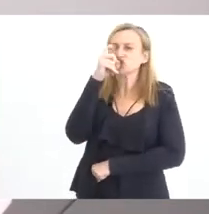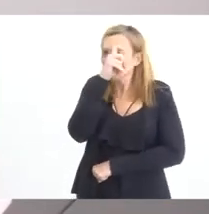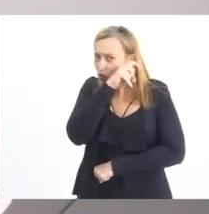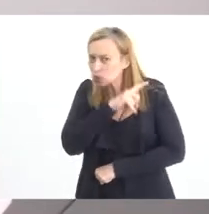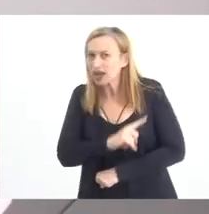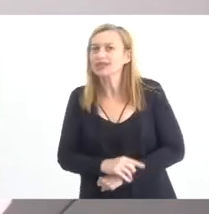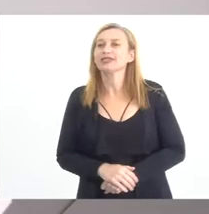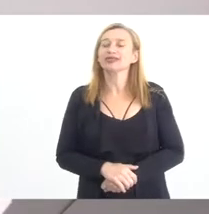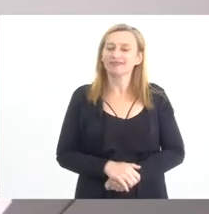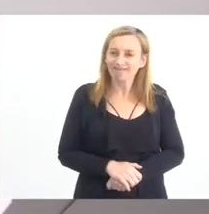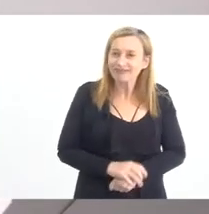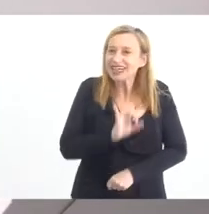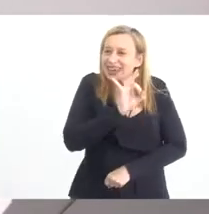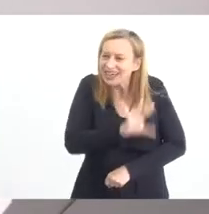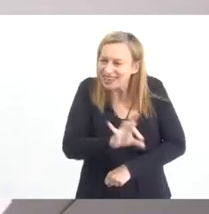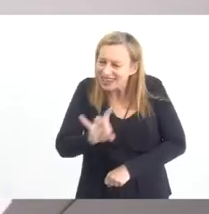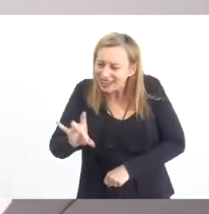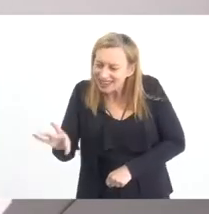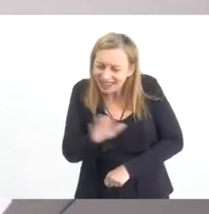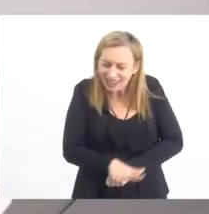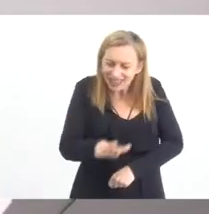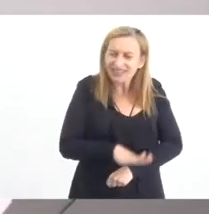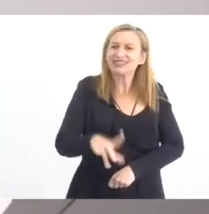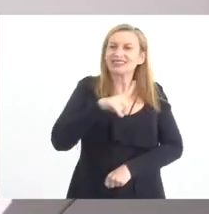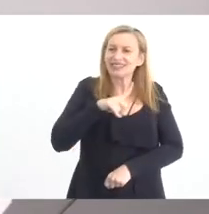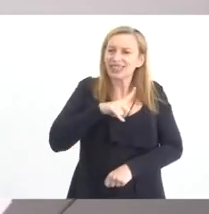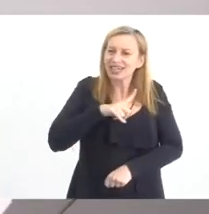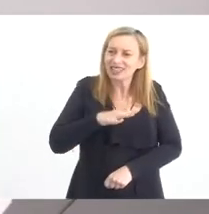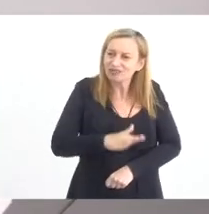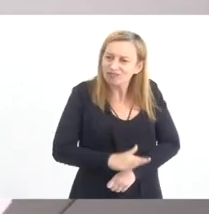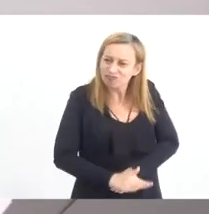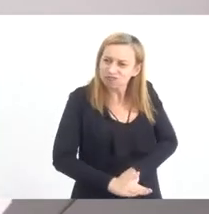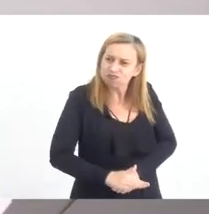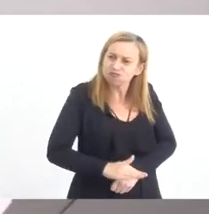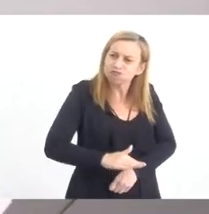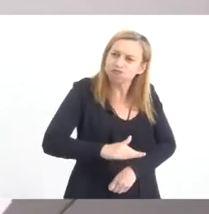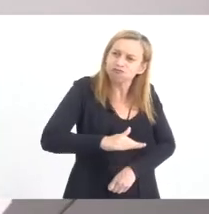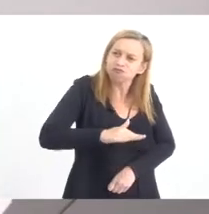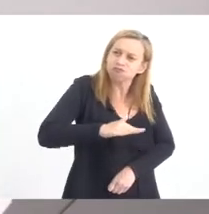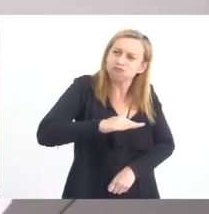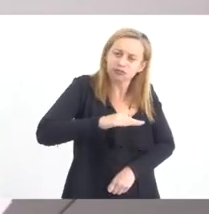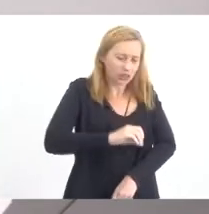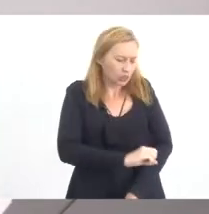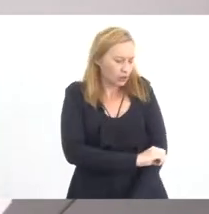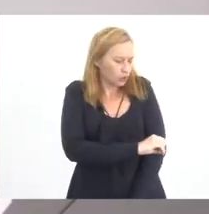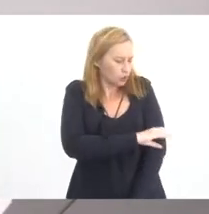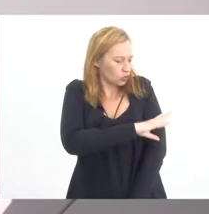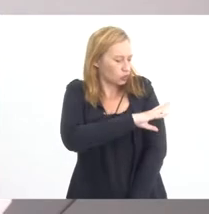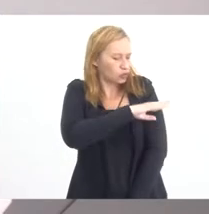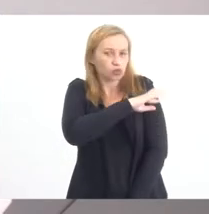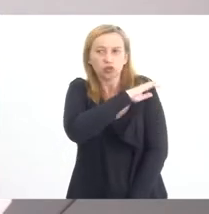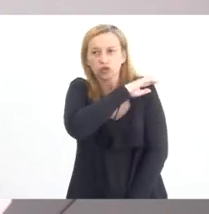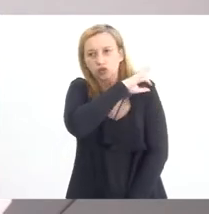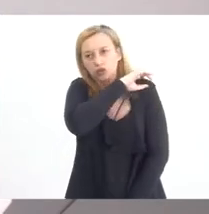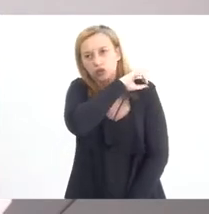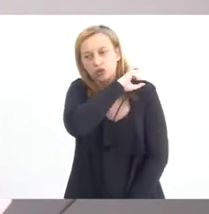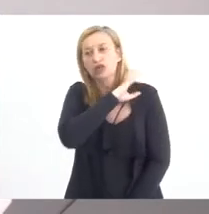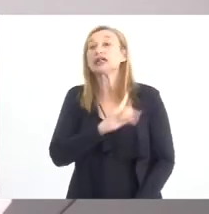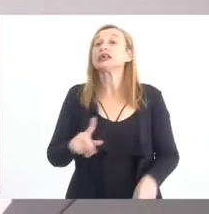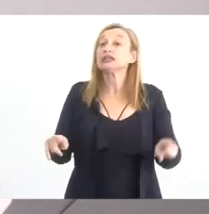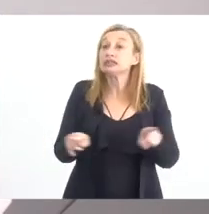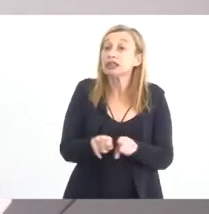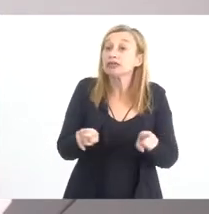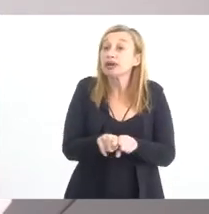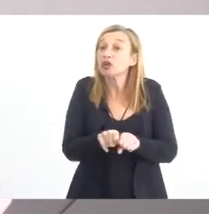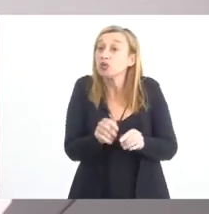dificuldades que cada criança tem desde o processo de alfabetização, em especial aquele